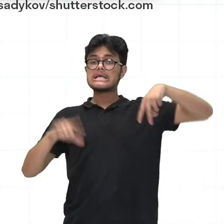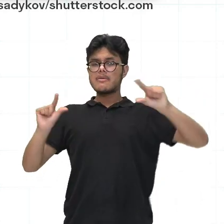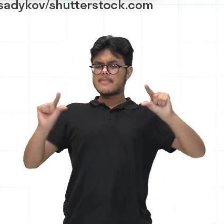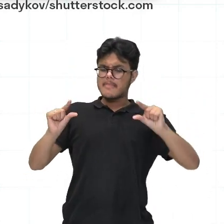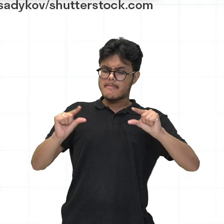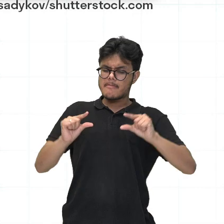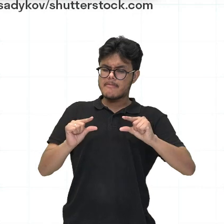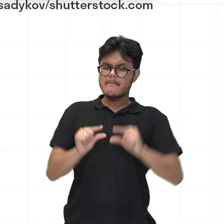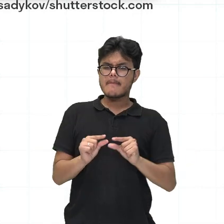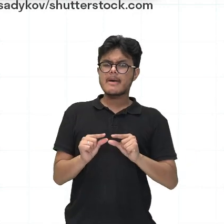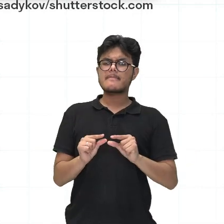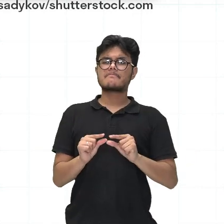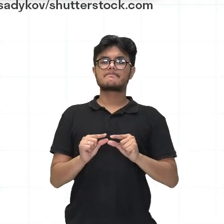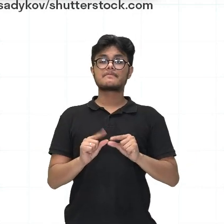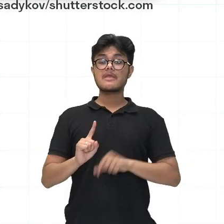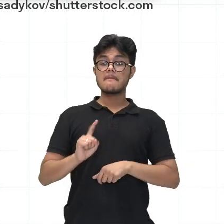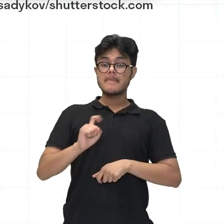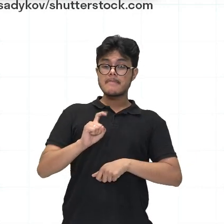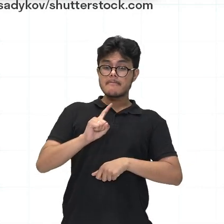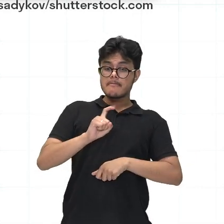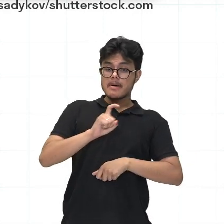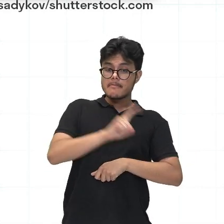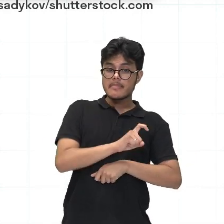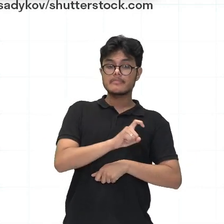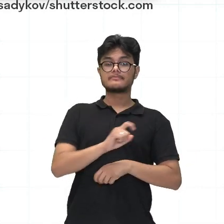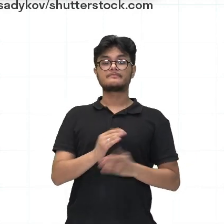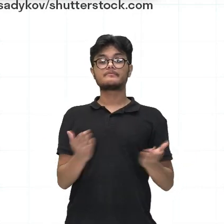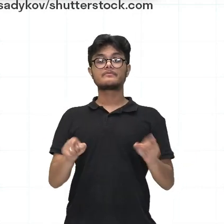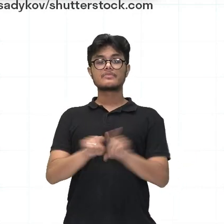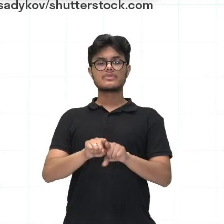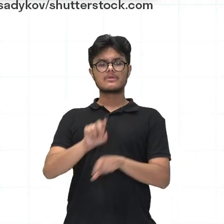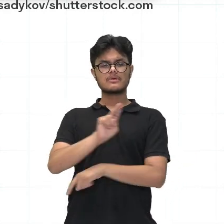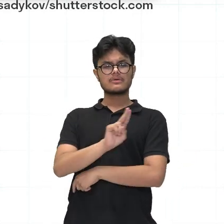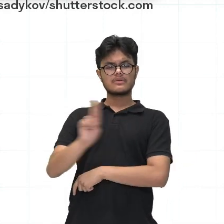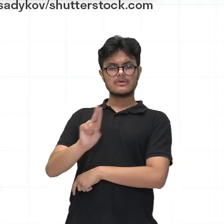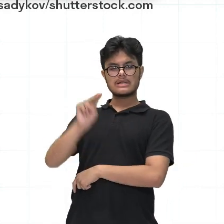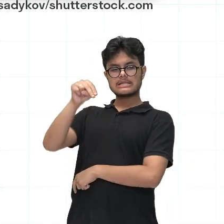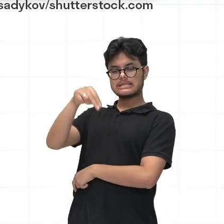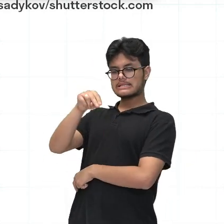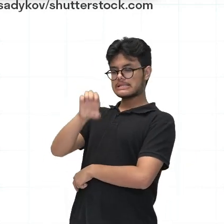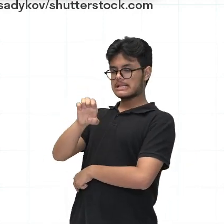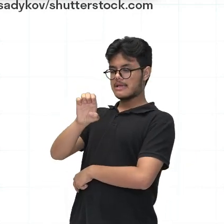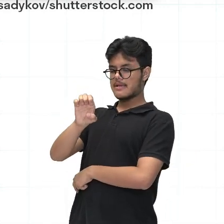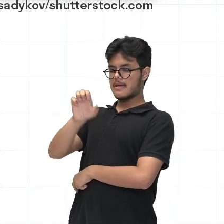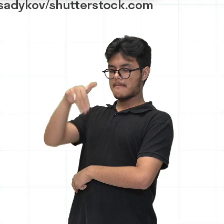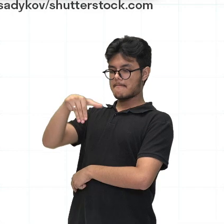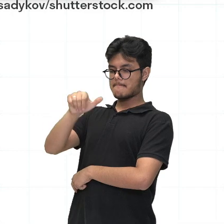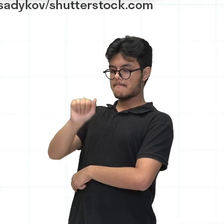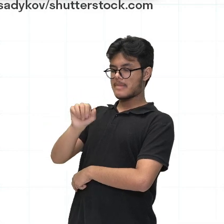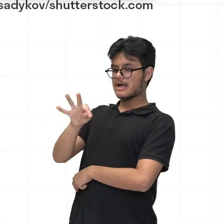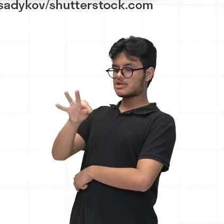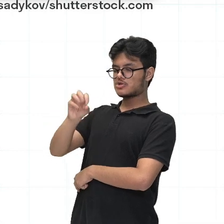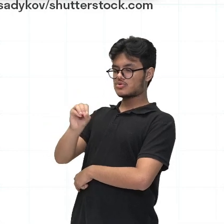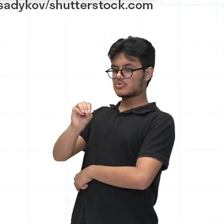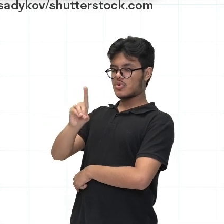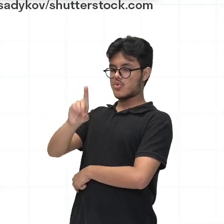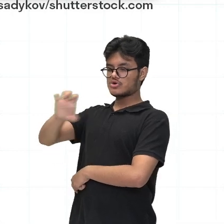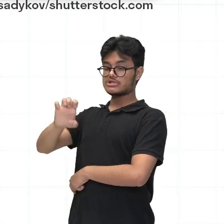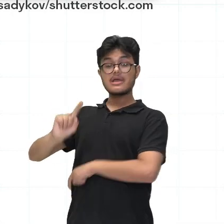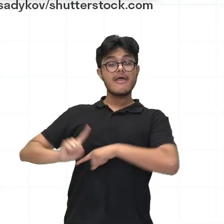que a gente chama de nematódio ou nemateuminto, né? É um verme.